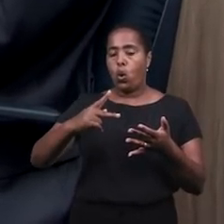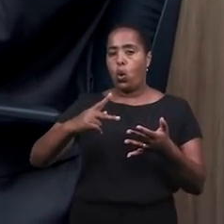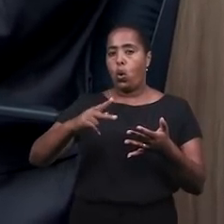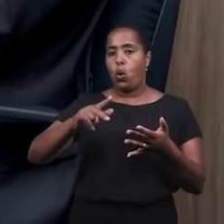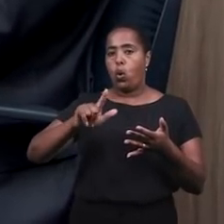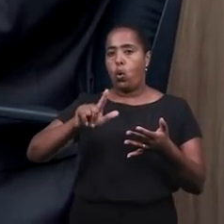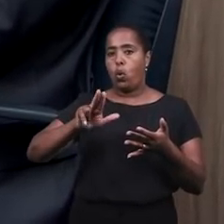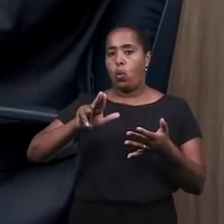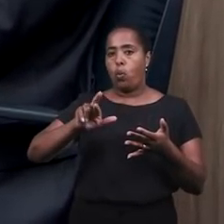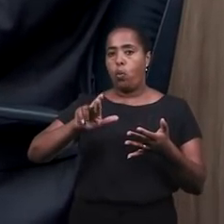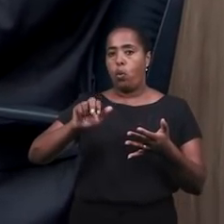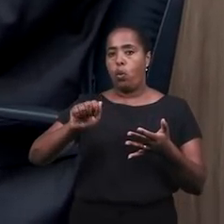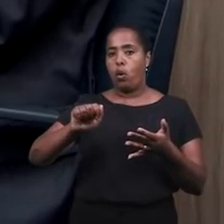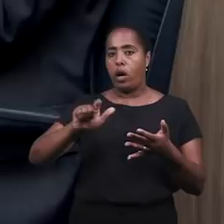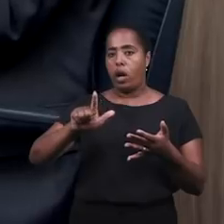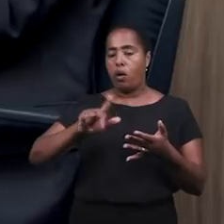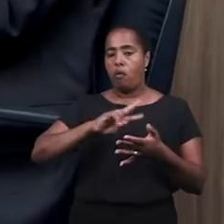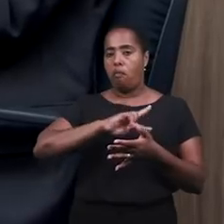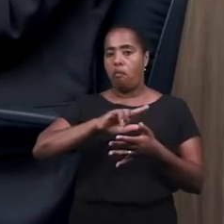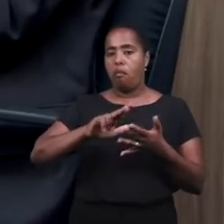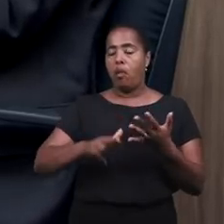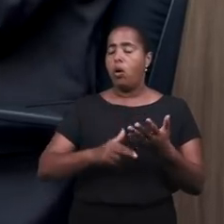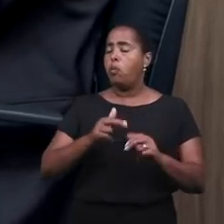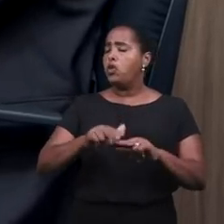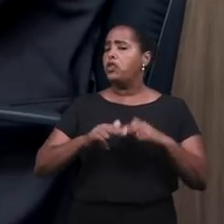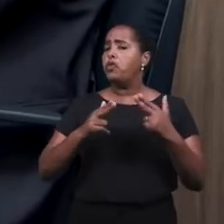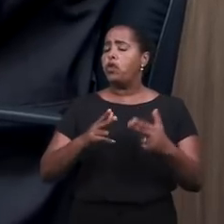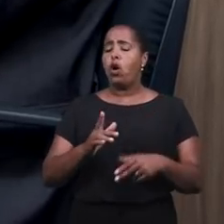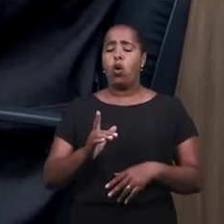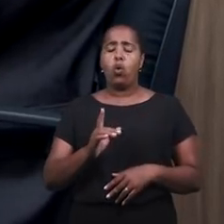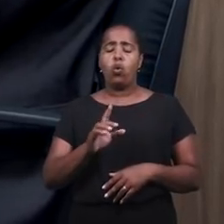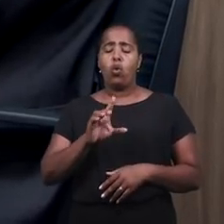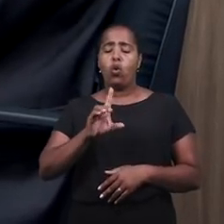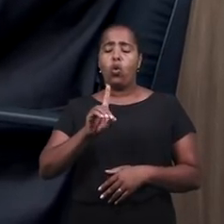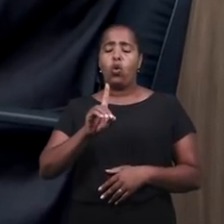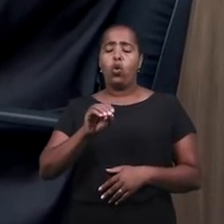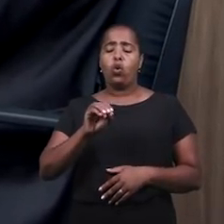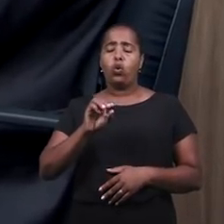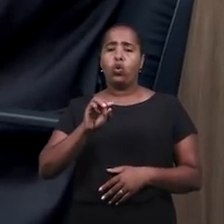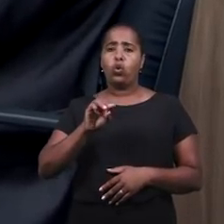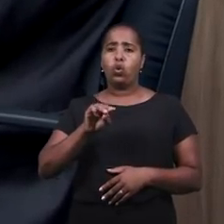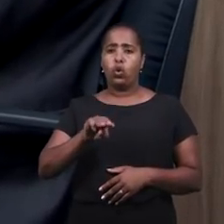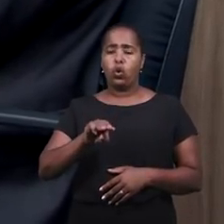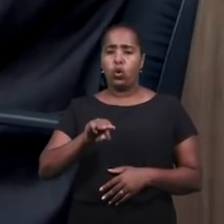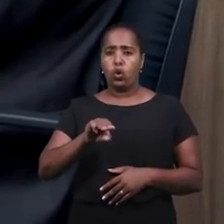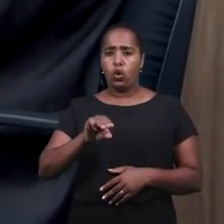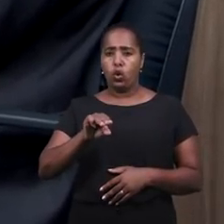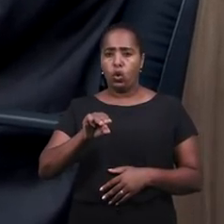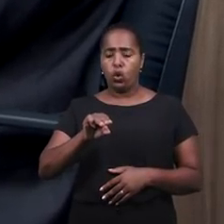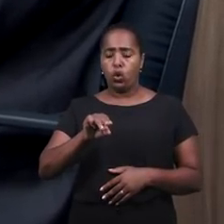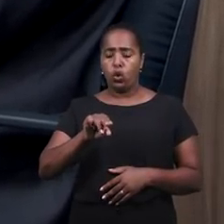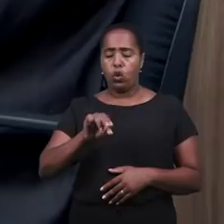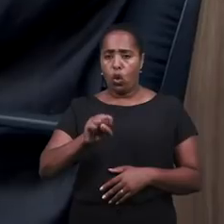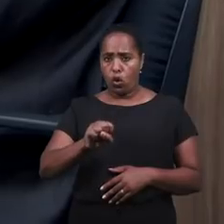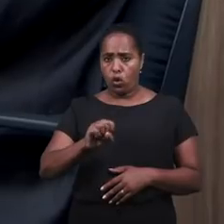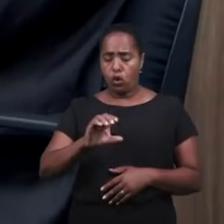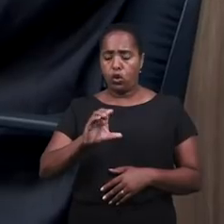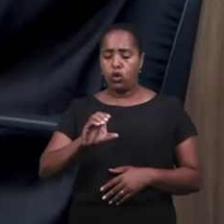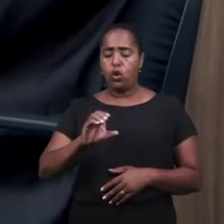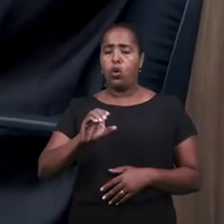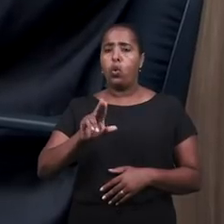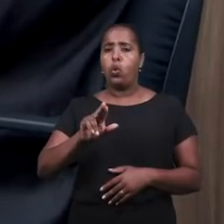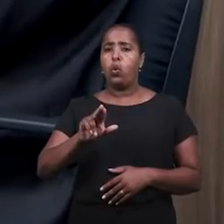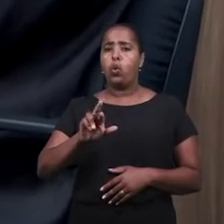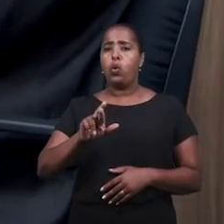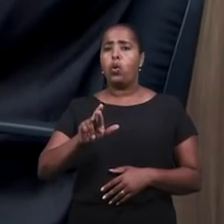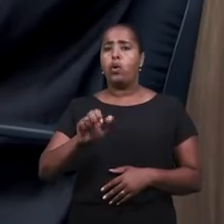Dons de curar. Mas por que isso? Não pode ser dom de curar? Me lembro que uma vez um pregador disse que